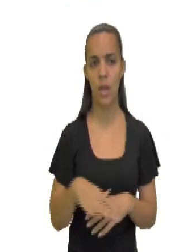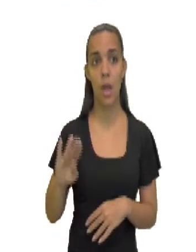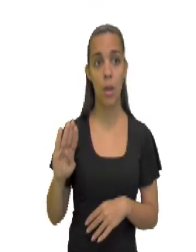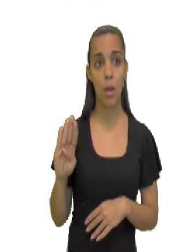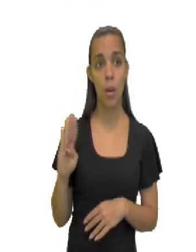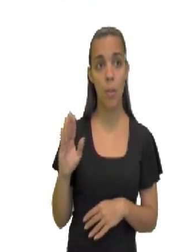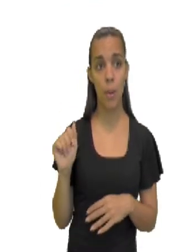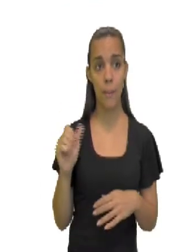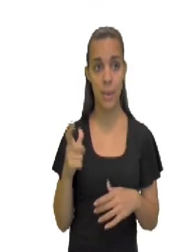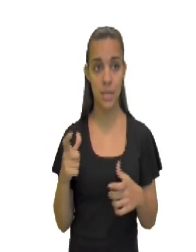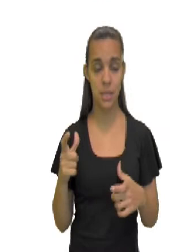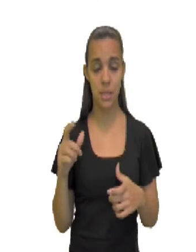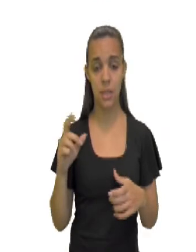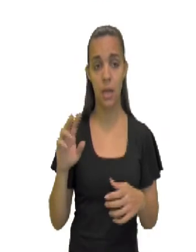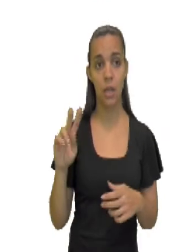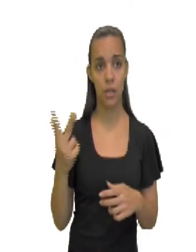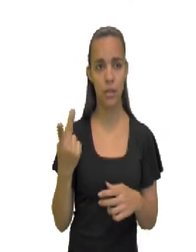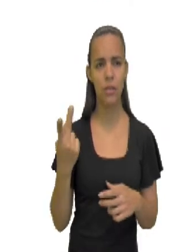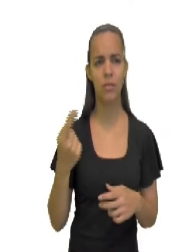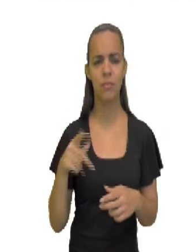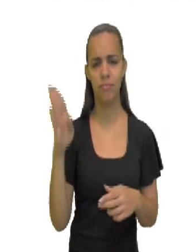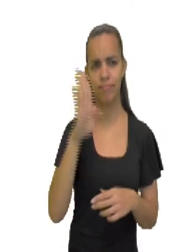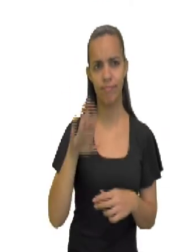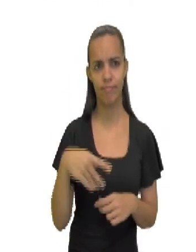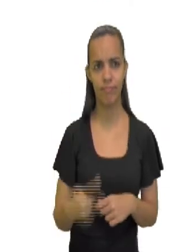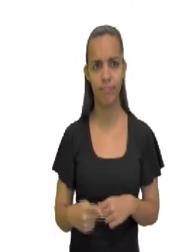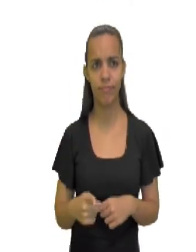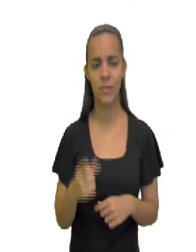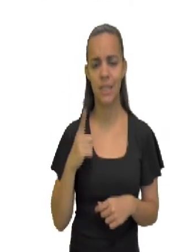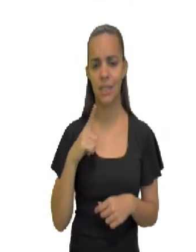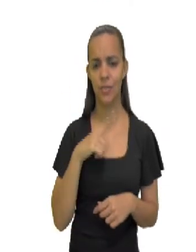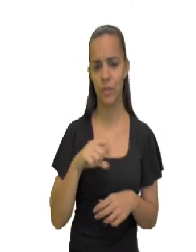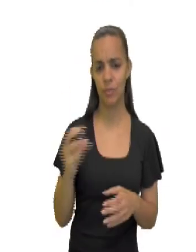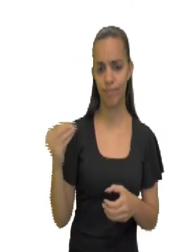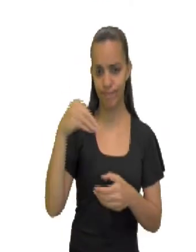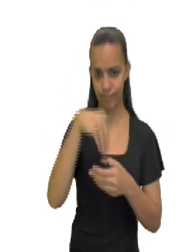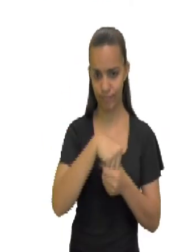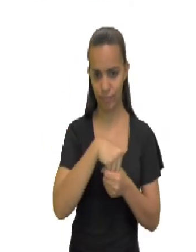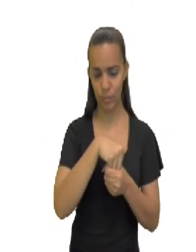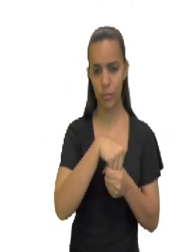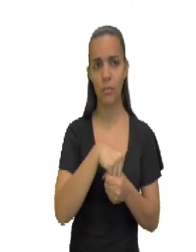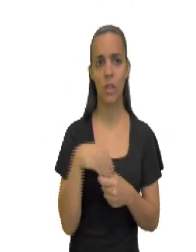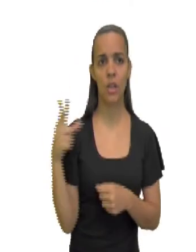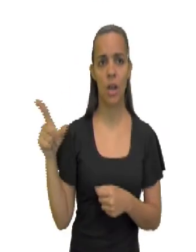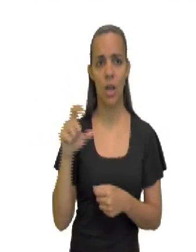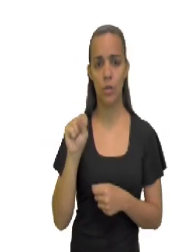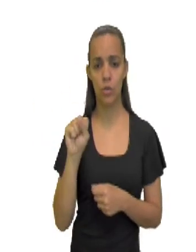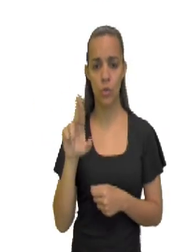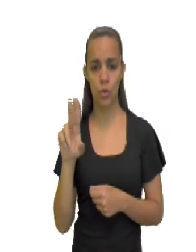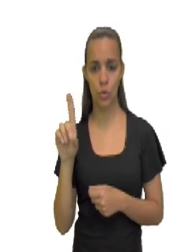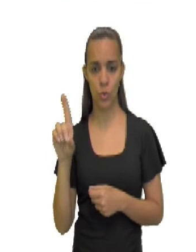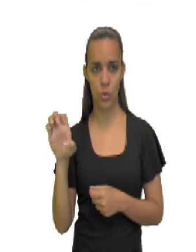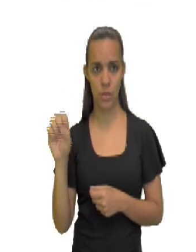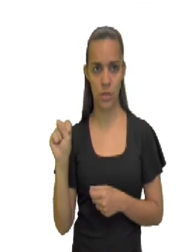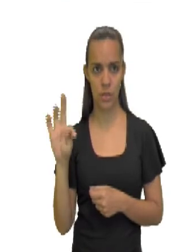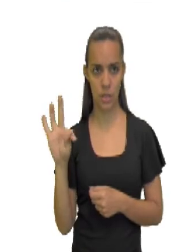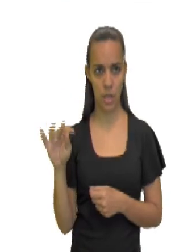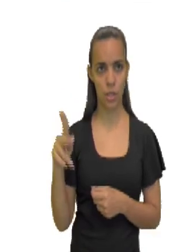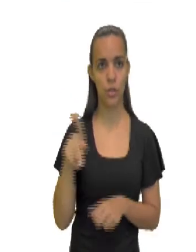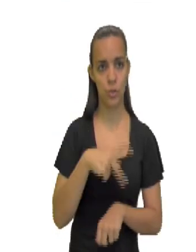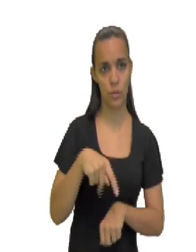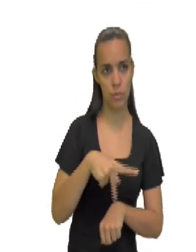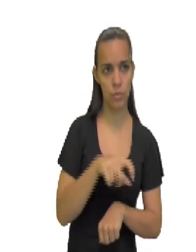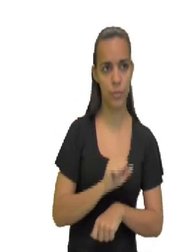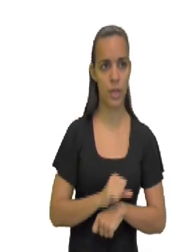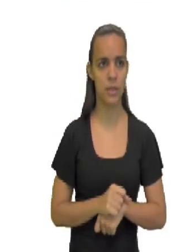hidrográfica brasileira que está situada na região sudeste do país.